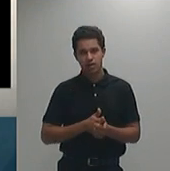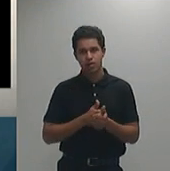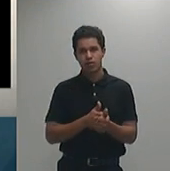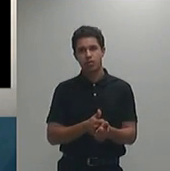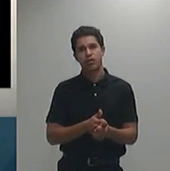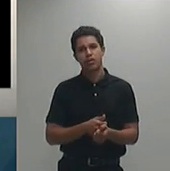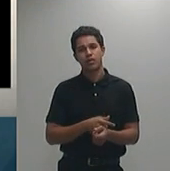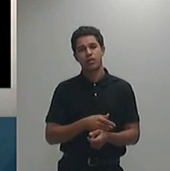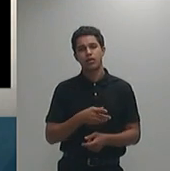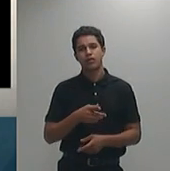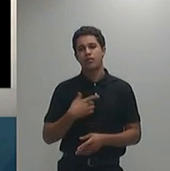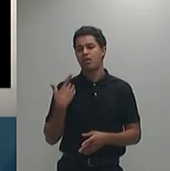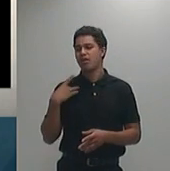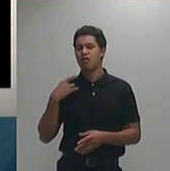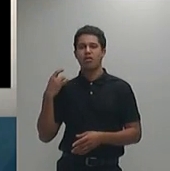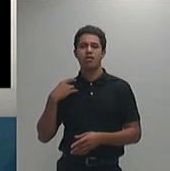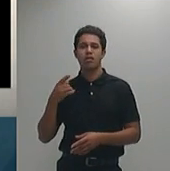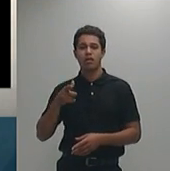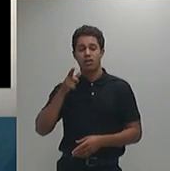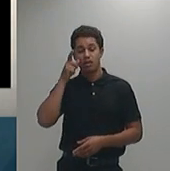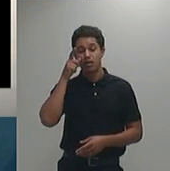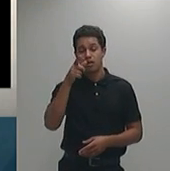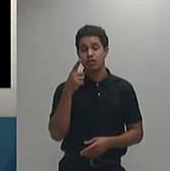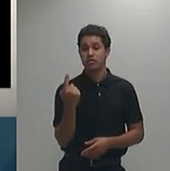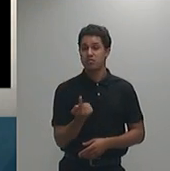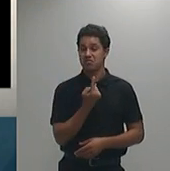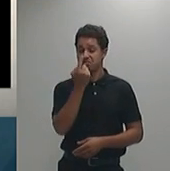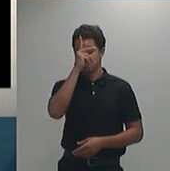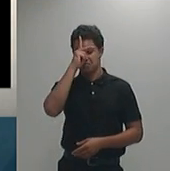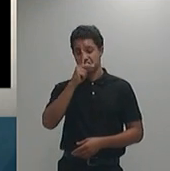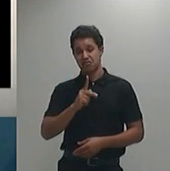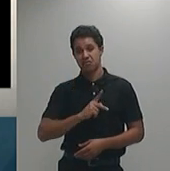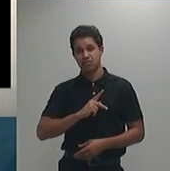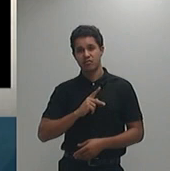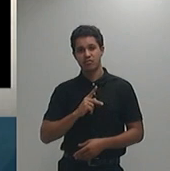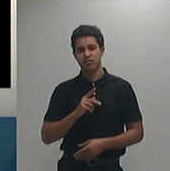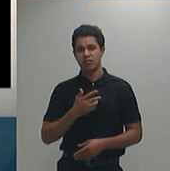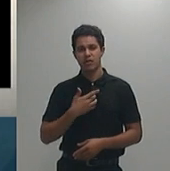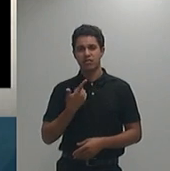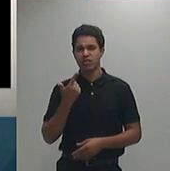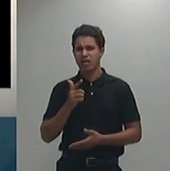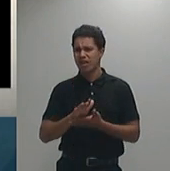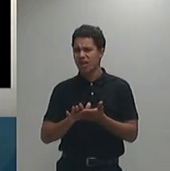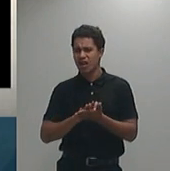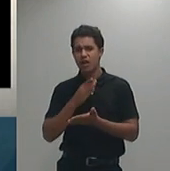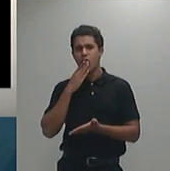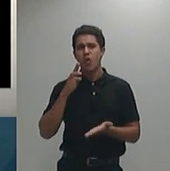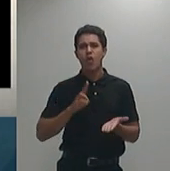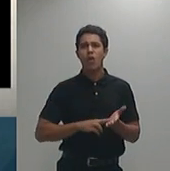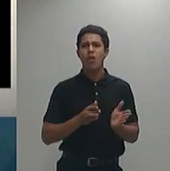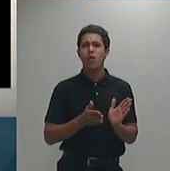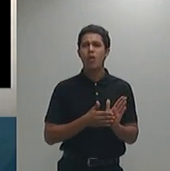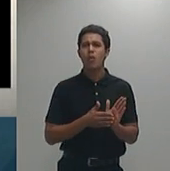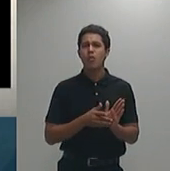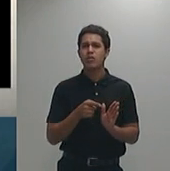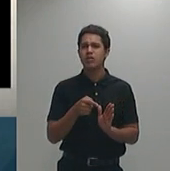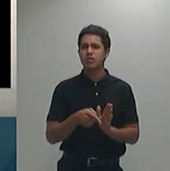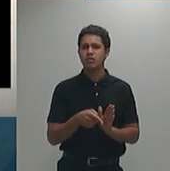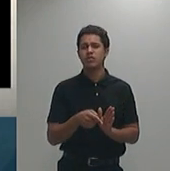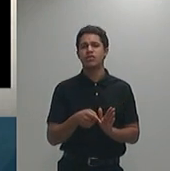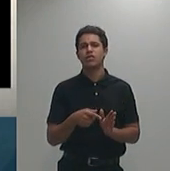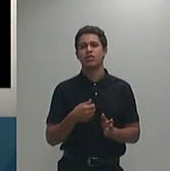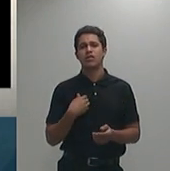interesses egoísticos e especulativos de quem não tem nenhum compromisso com ela e pretende apenas